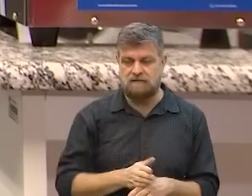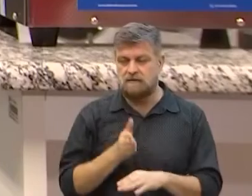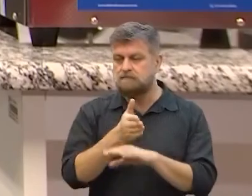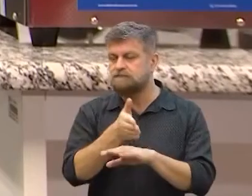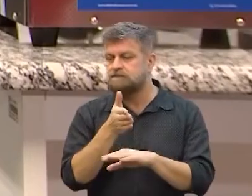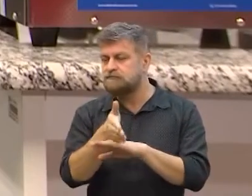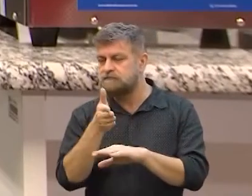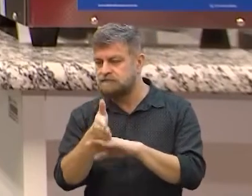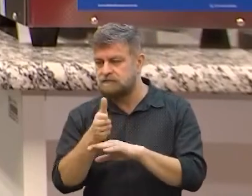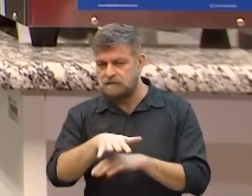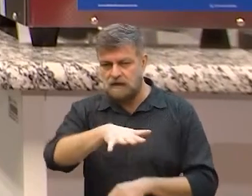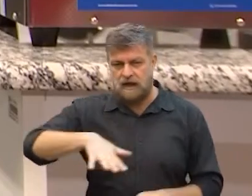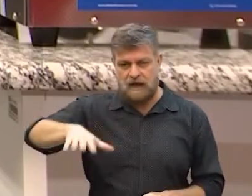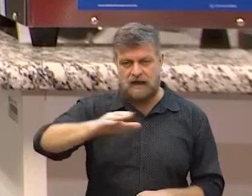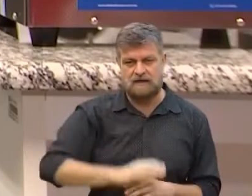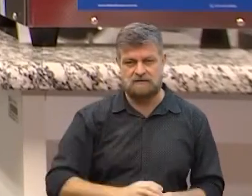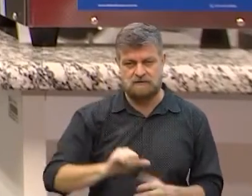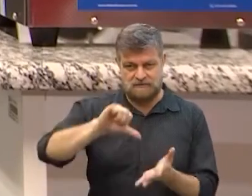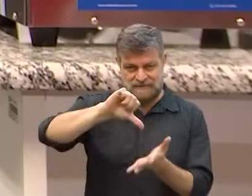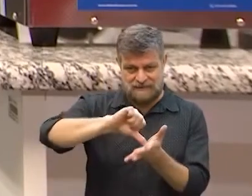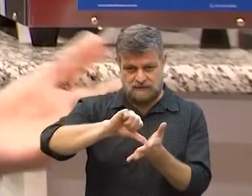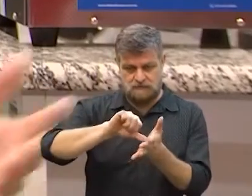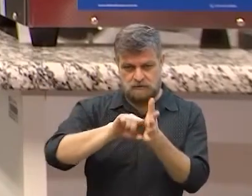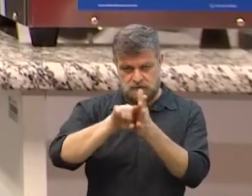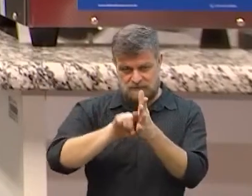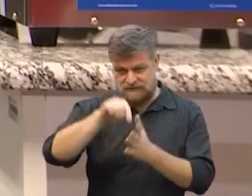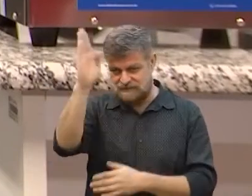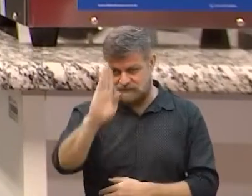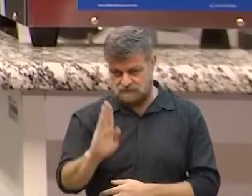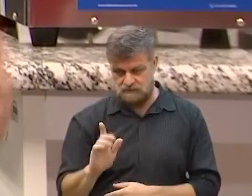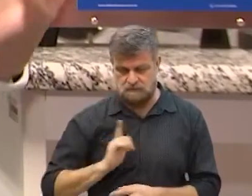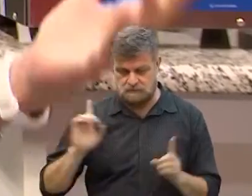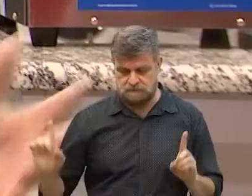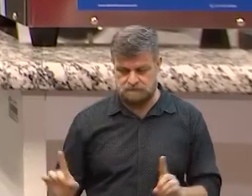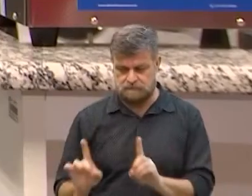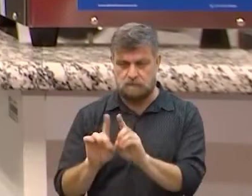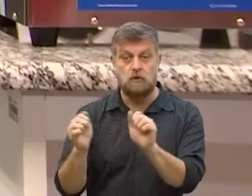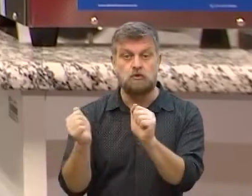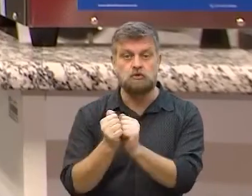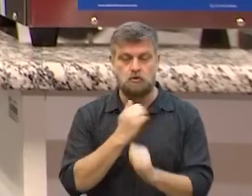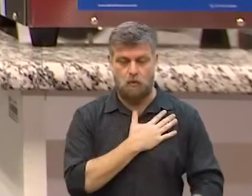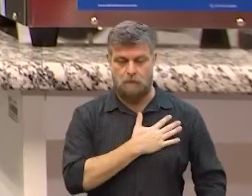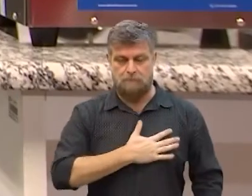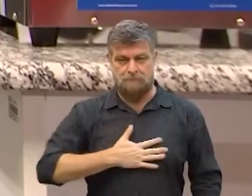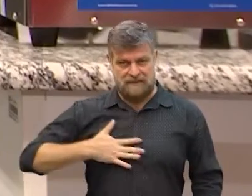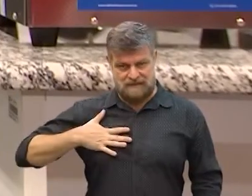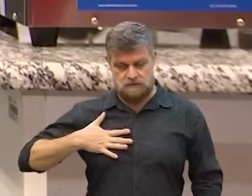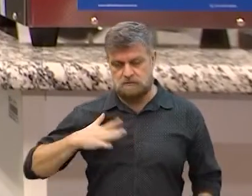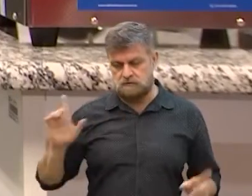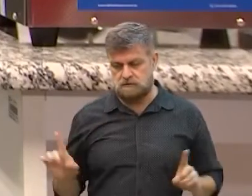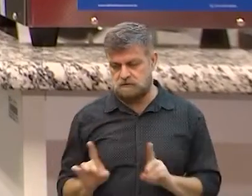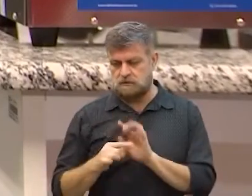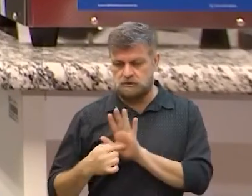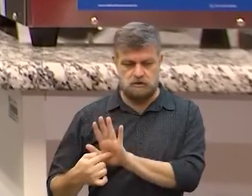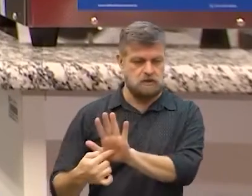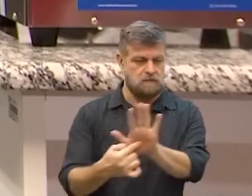visitando o Senepem, onde lá nós tivemos um stand apresentando a ILUM para a comunidade,